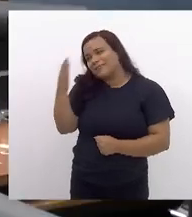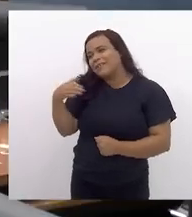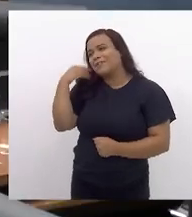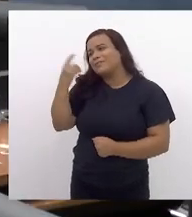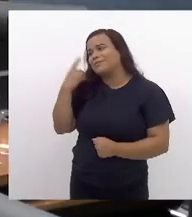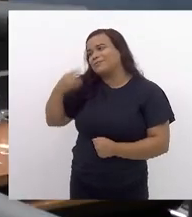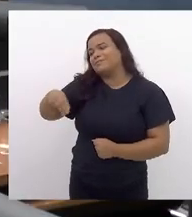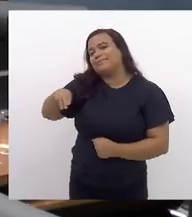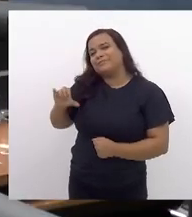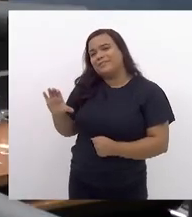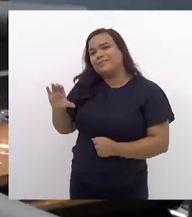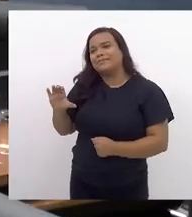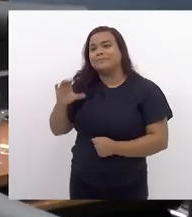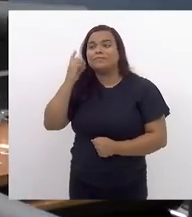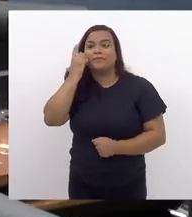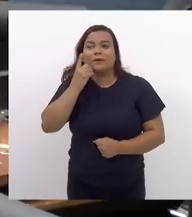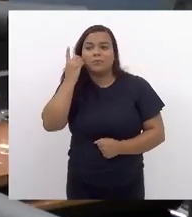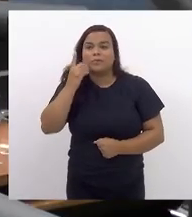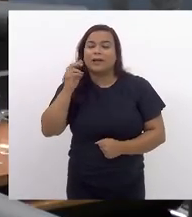Deputada Renata Souza.